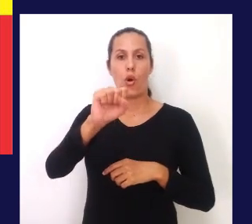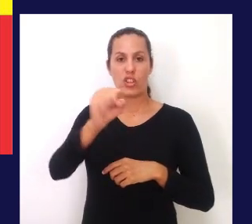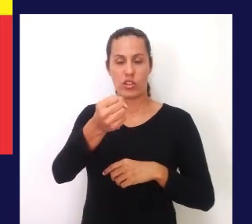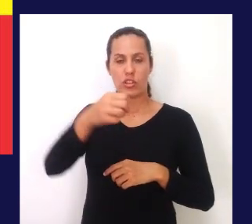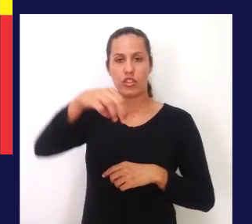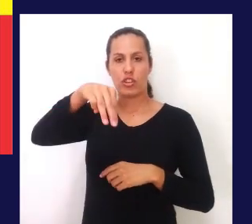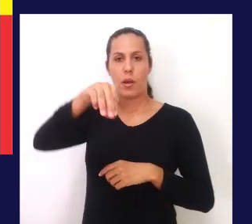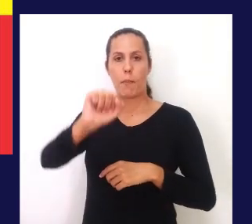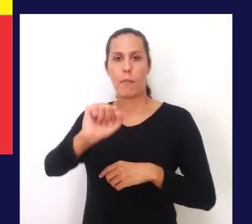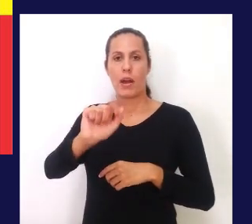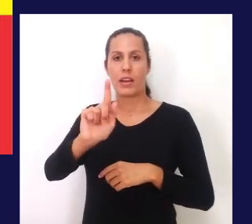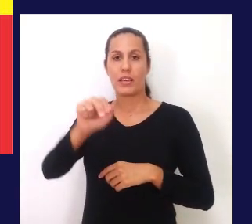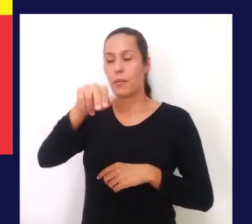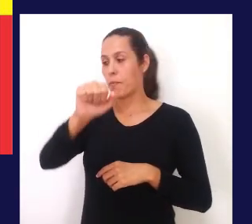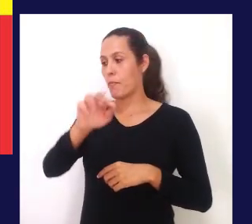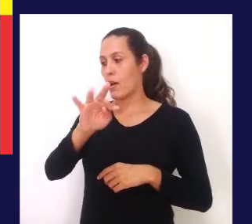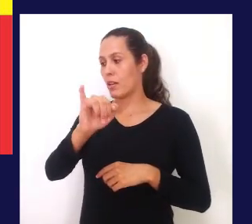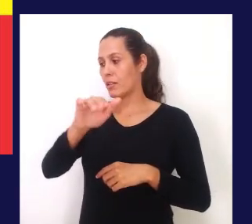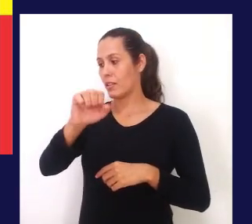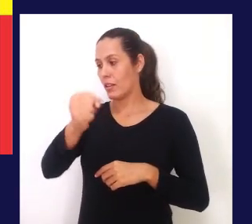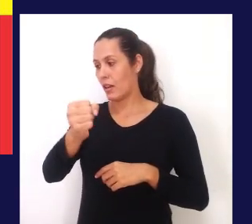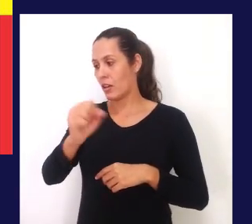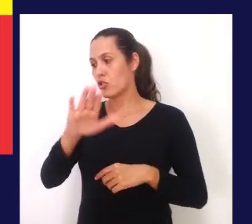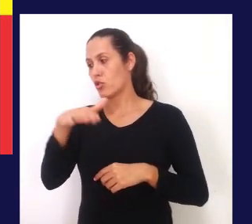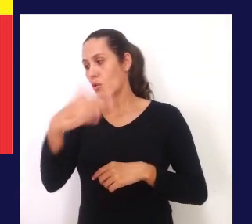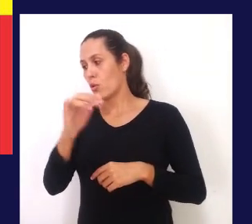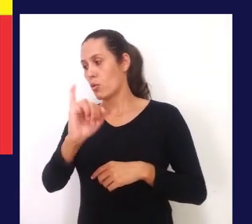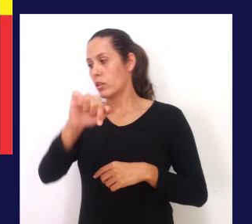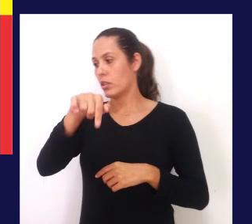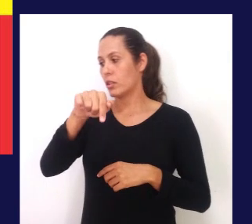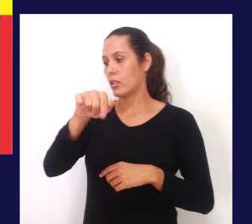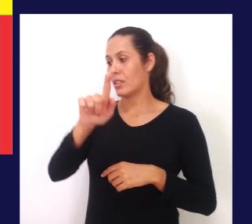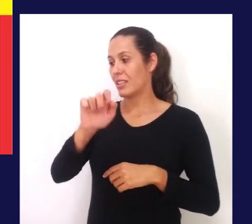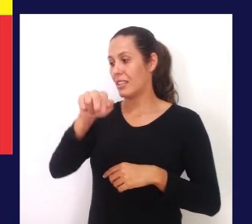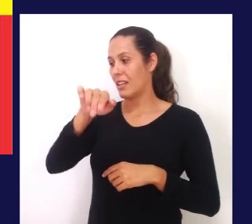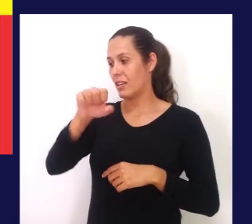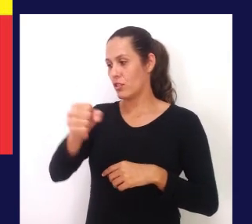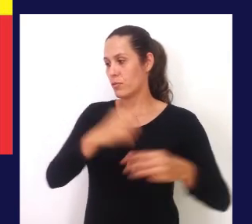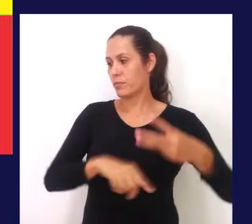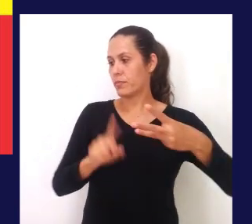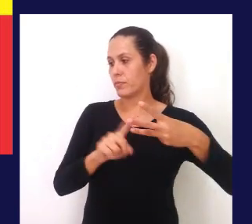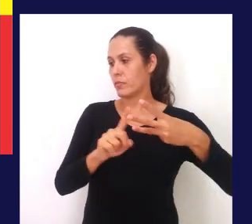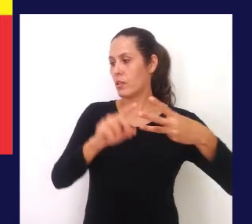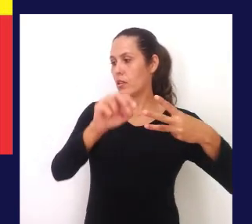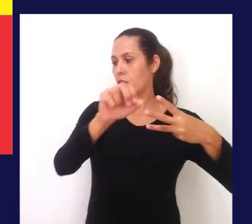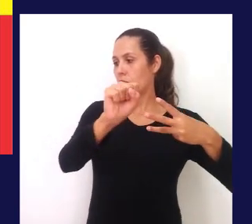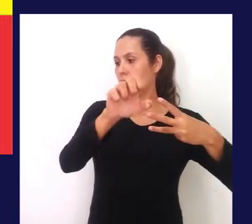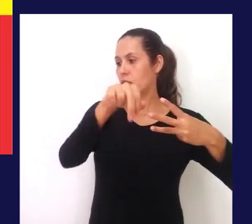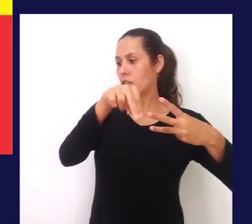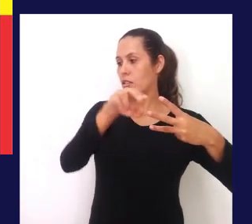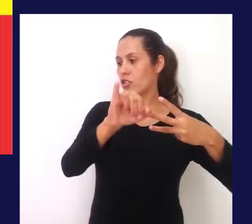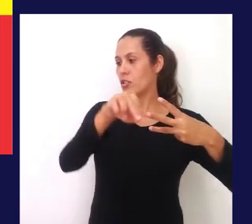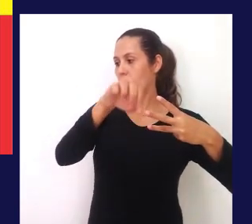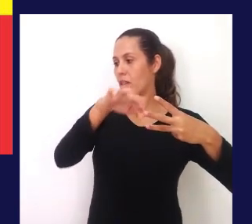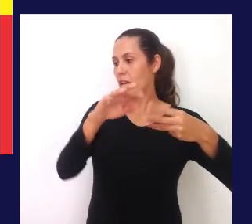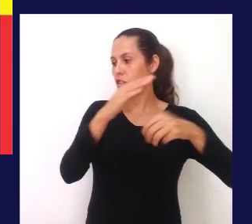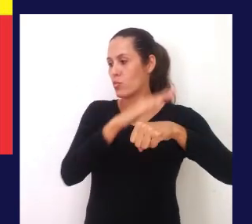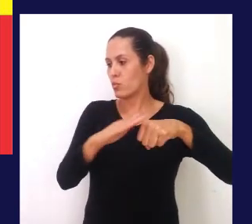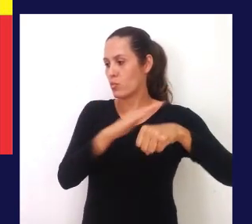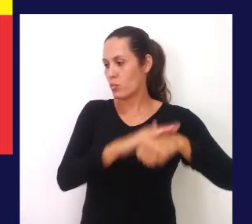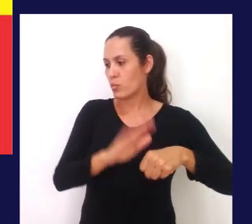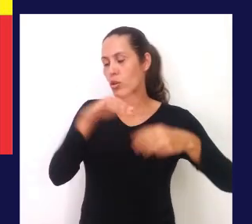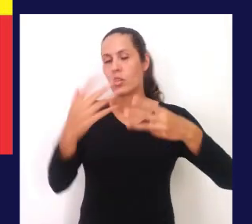de magmáticas ou ígneas, as sedimentares ou estratificadas e